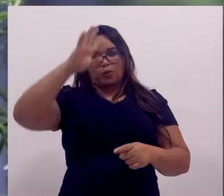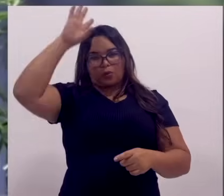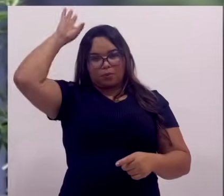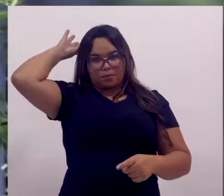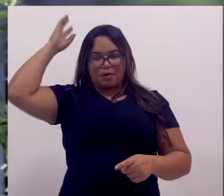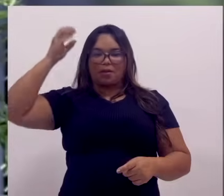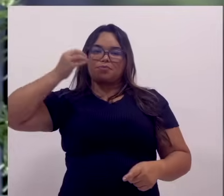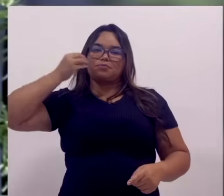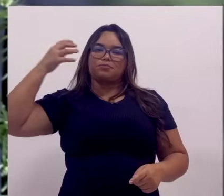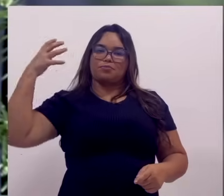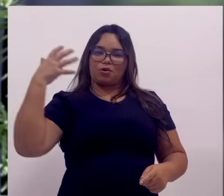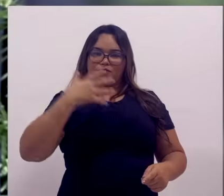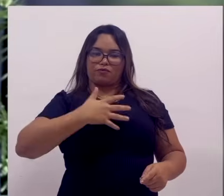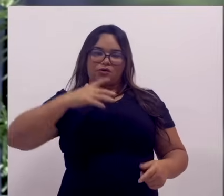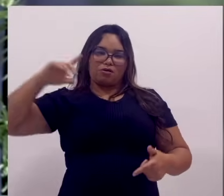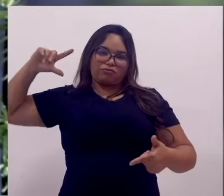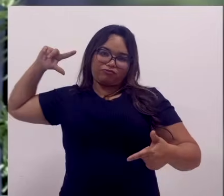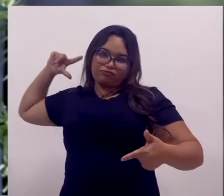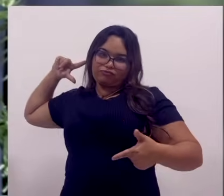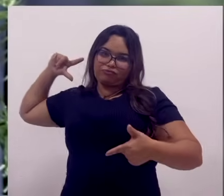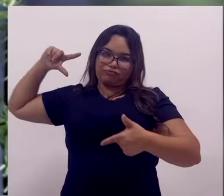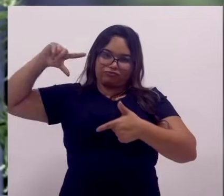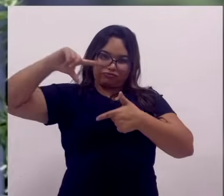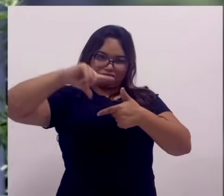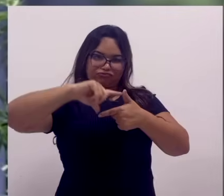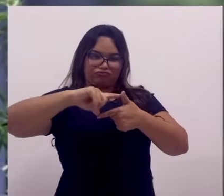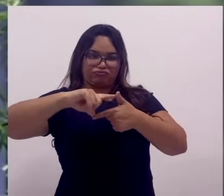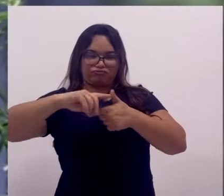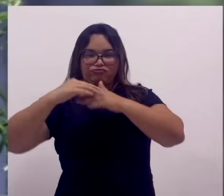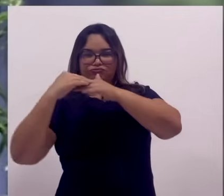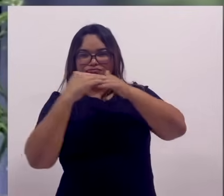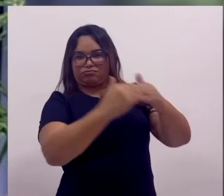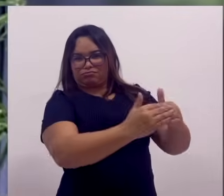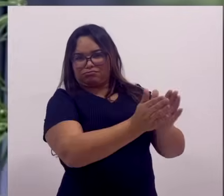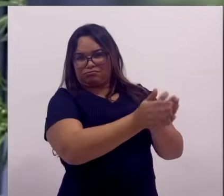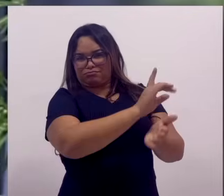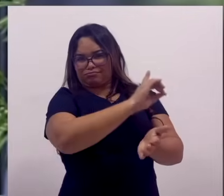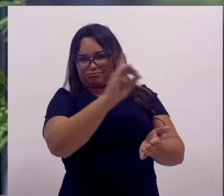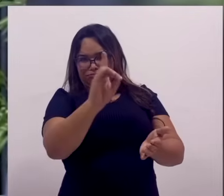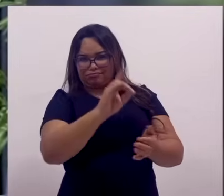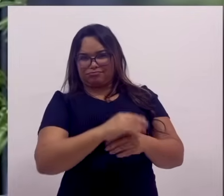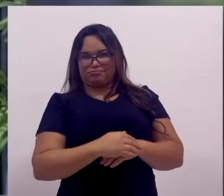Porque Roma pôde comprovar que as suas tradições superavam a palavra.